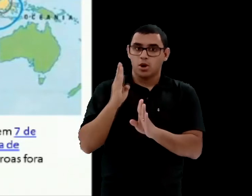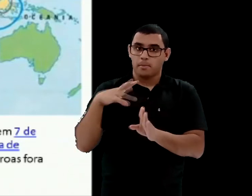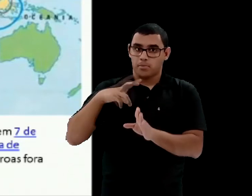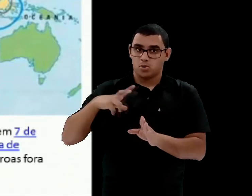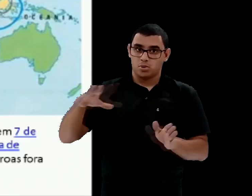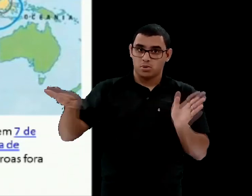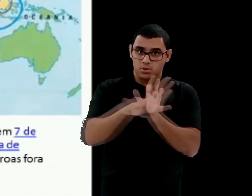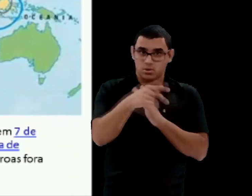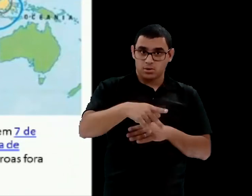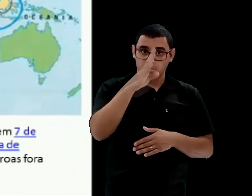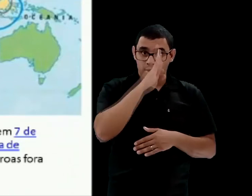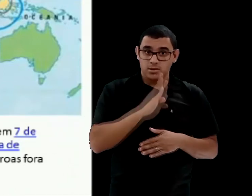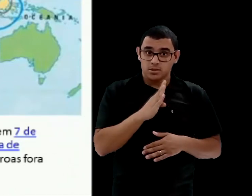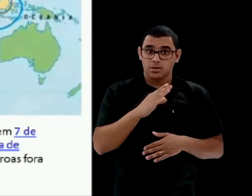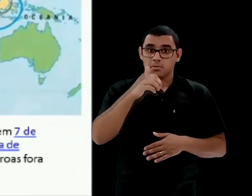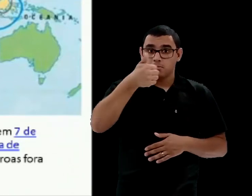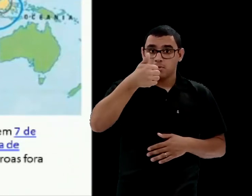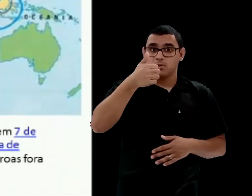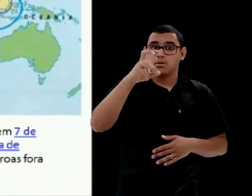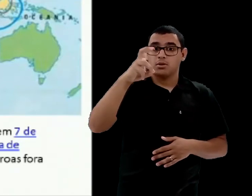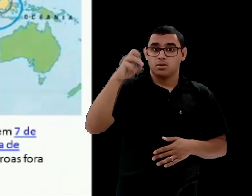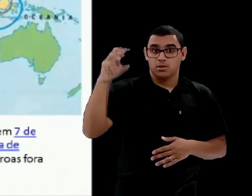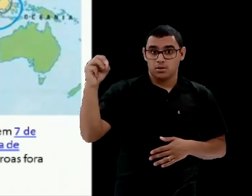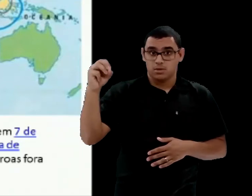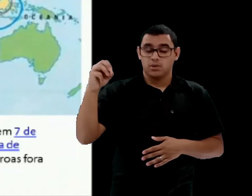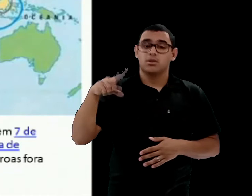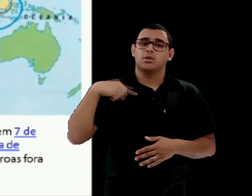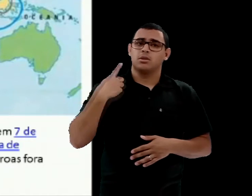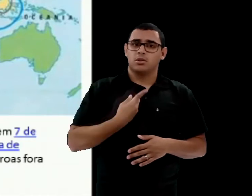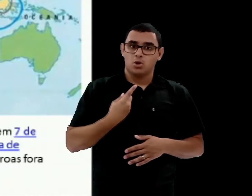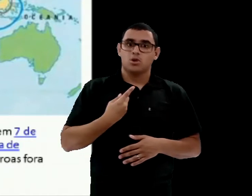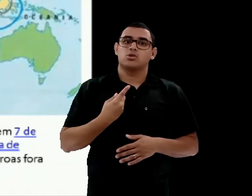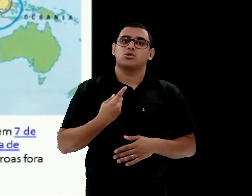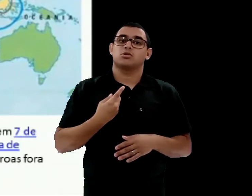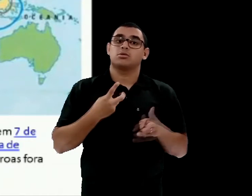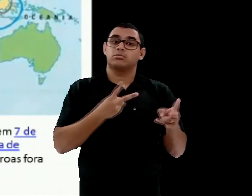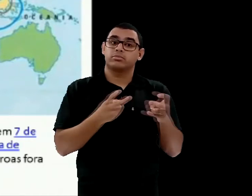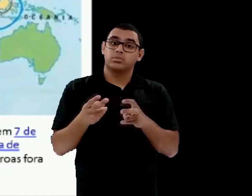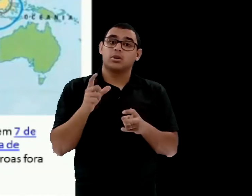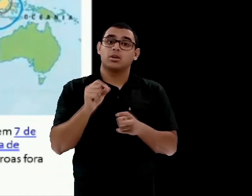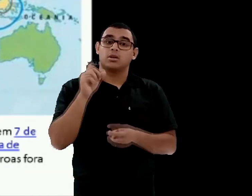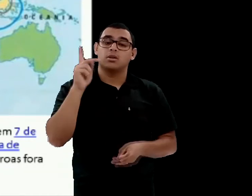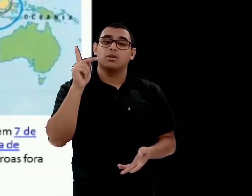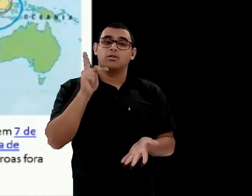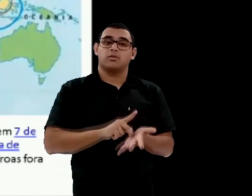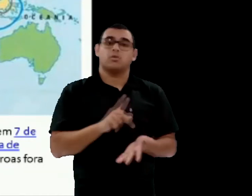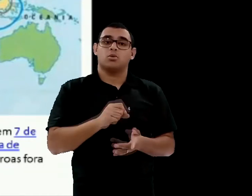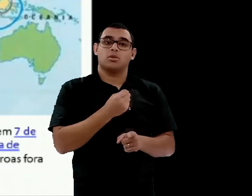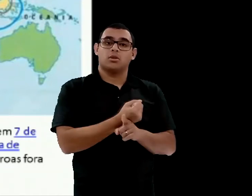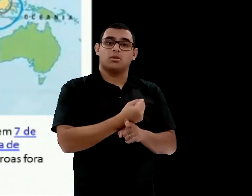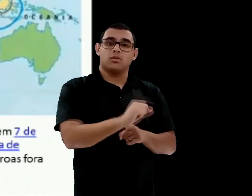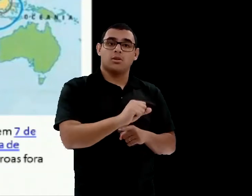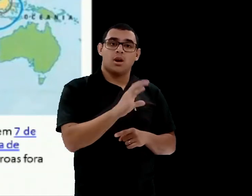olha aí, né? É um indício ou um argumento para nós defendermos